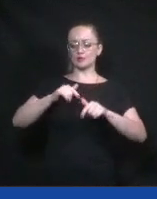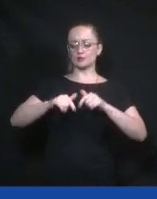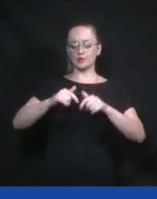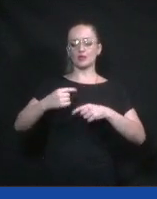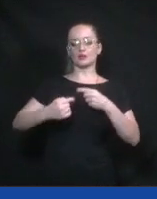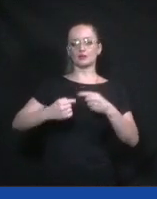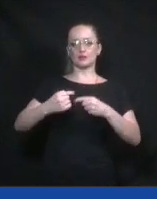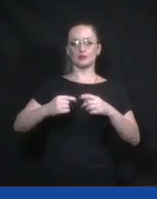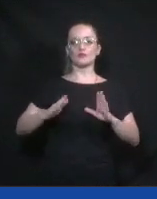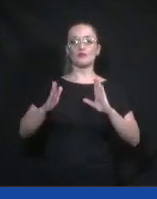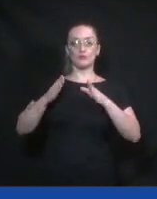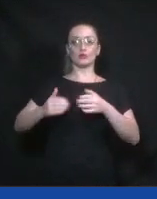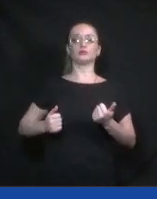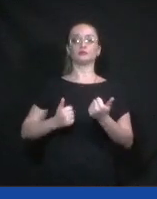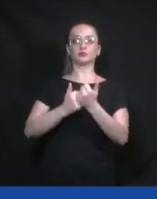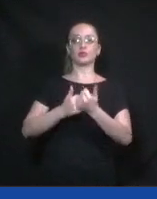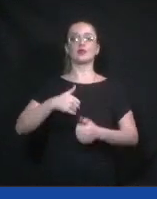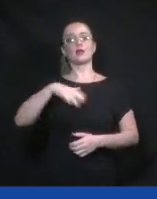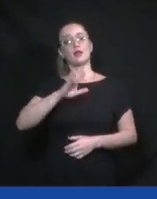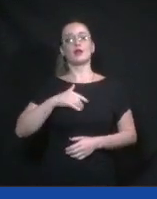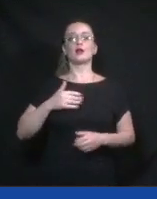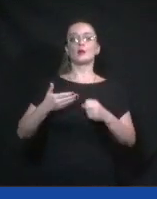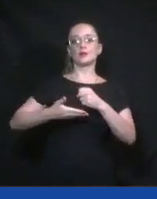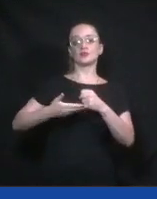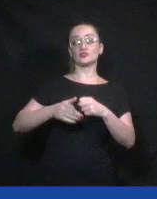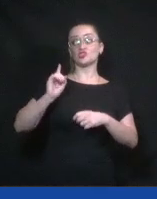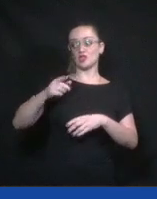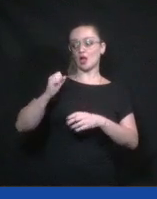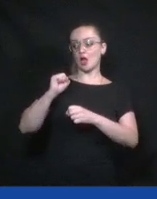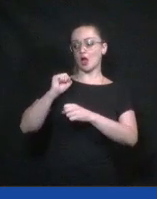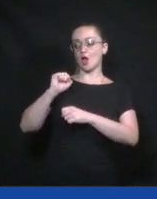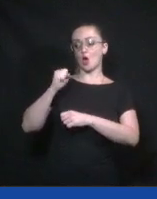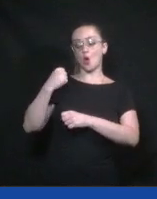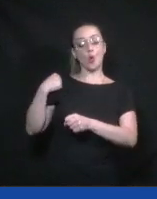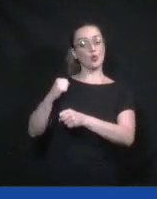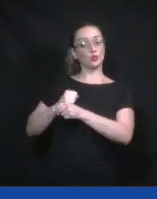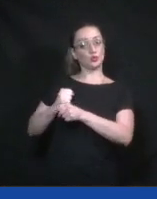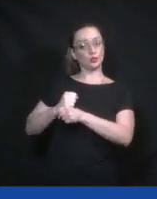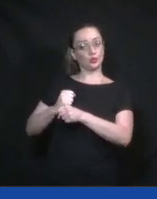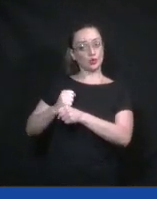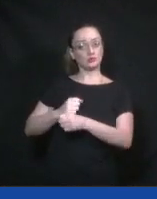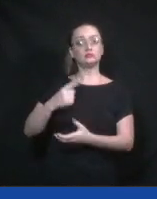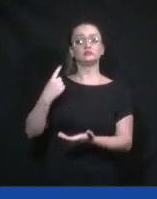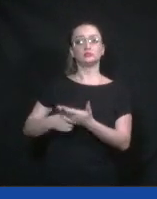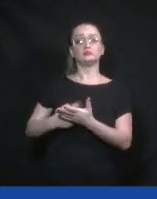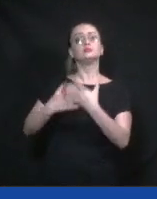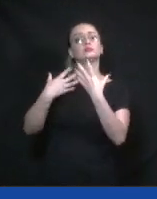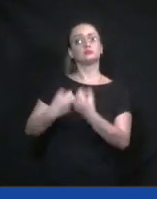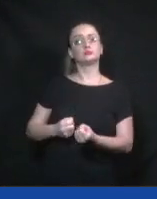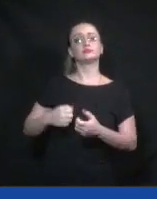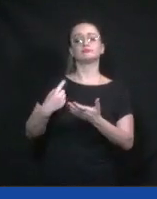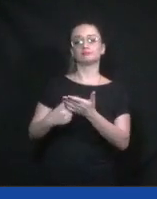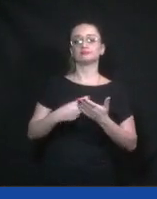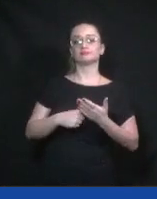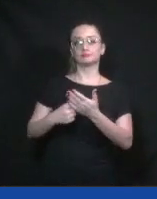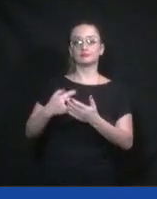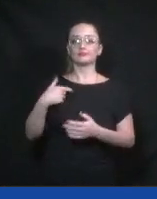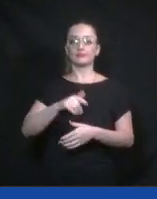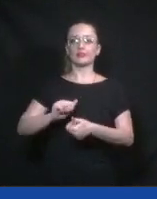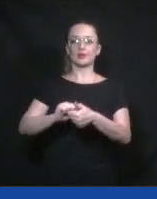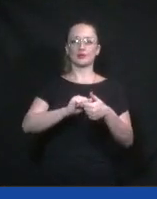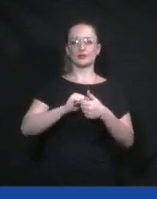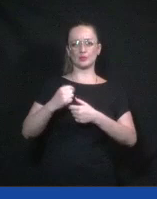sustentabilidade nada mais é do que uma organização que há oito anos assumiu o mesmo compromisso de contribuir para a melhoria da qualidade